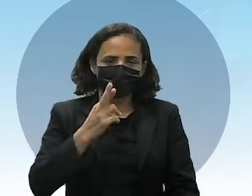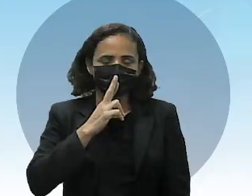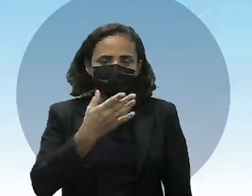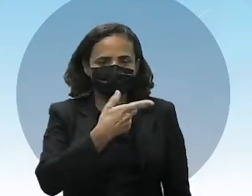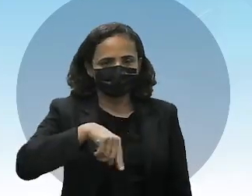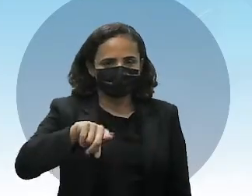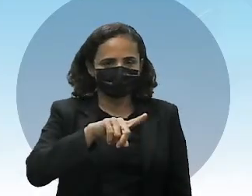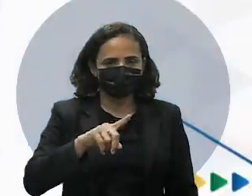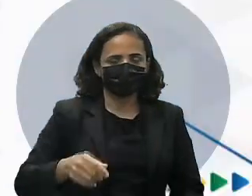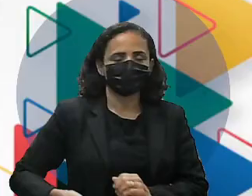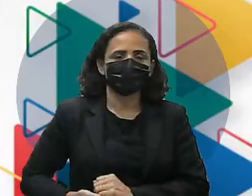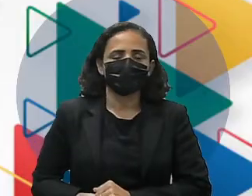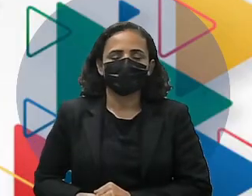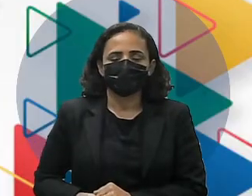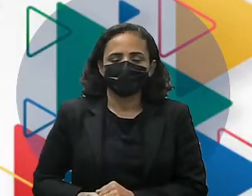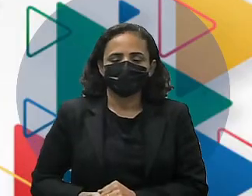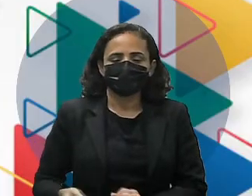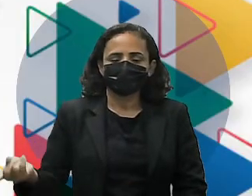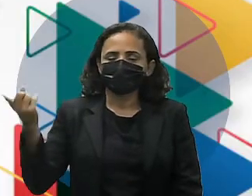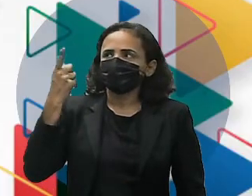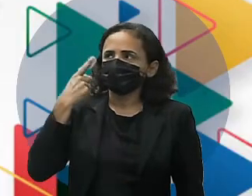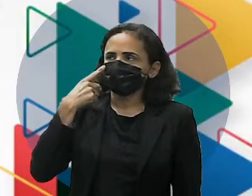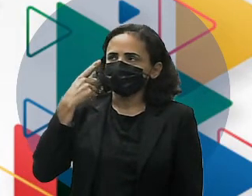dessas questões. Olha só.